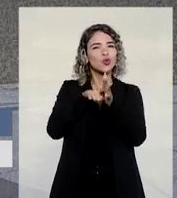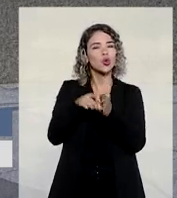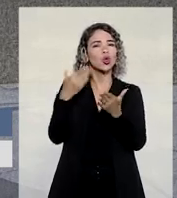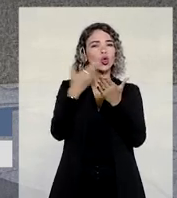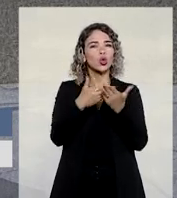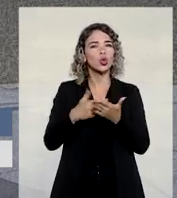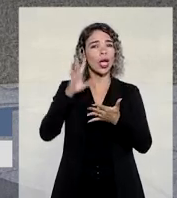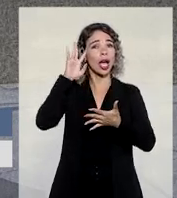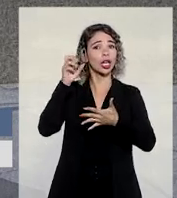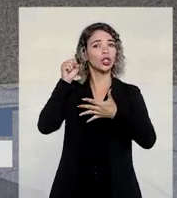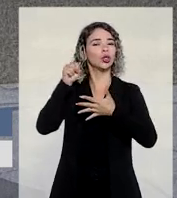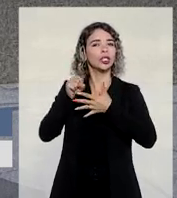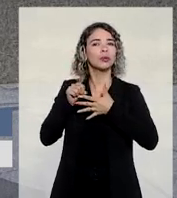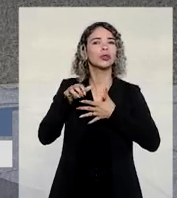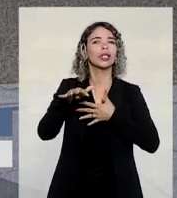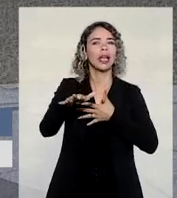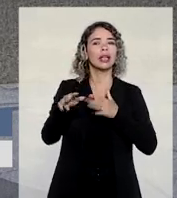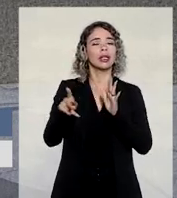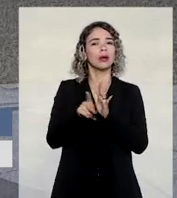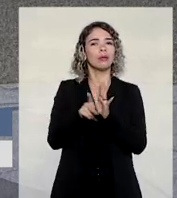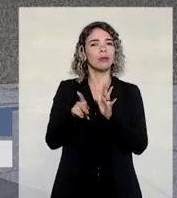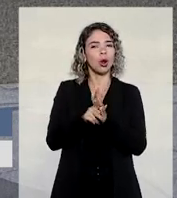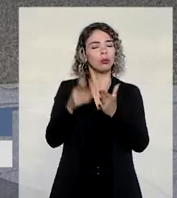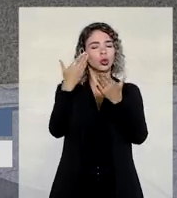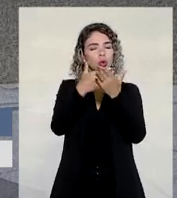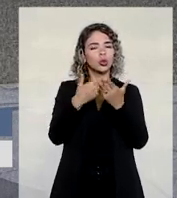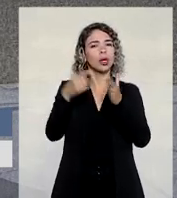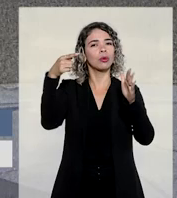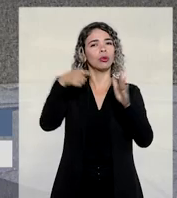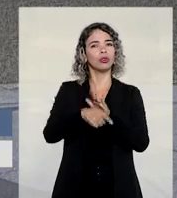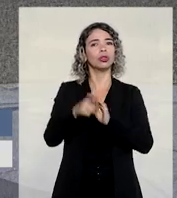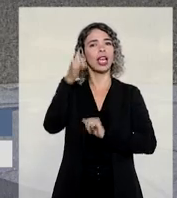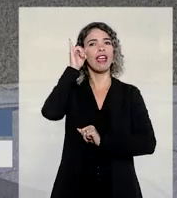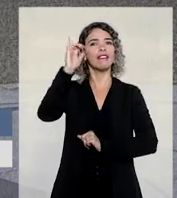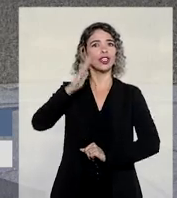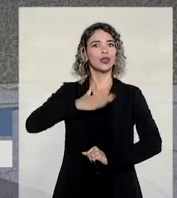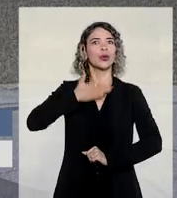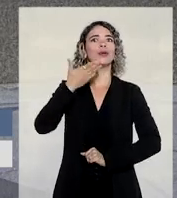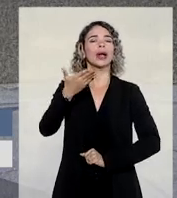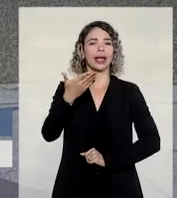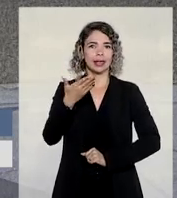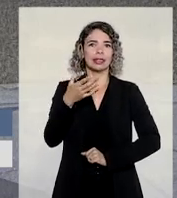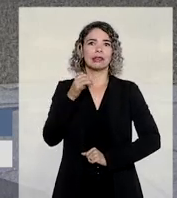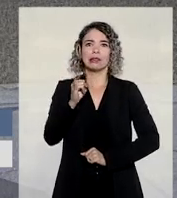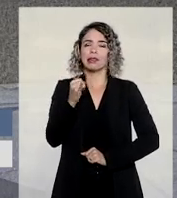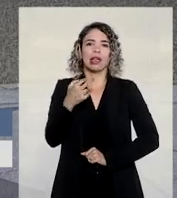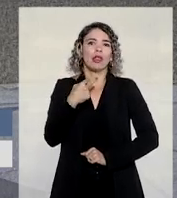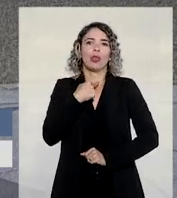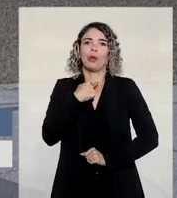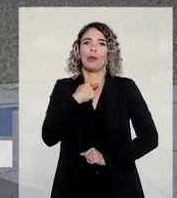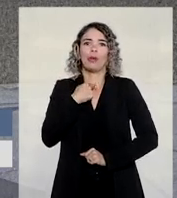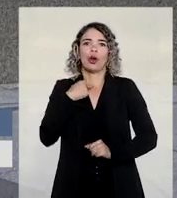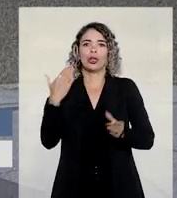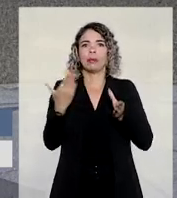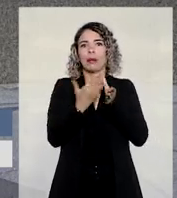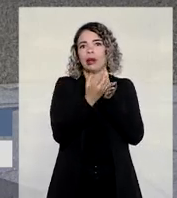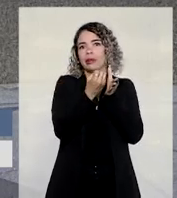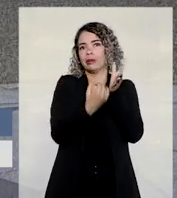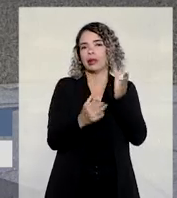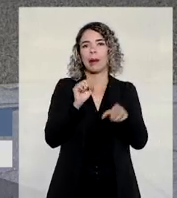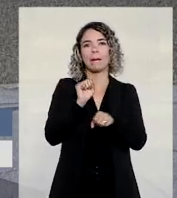se esse entendimento gera alguma exceção, para não ser pega a parte de surpresa aí depois com uma impossibilidade do efeito interruptivo